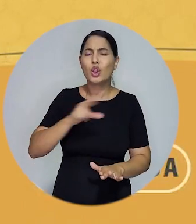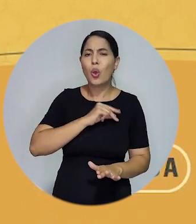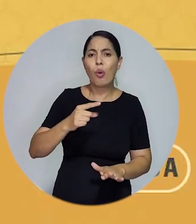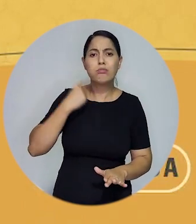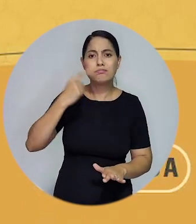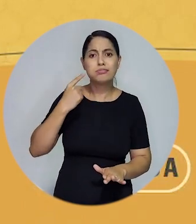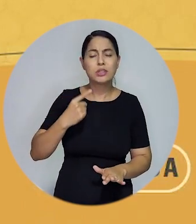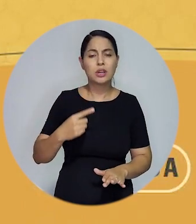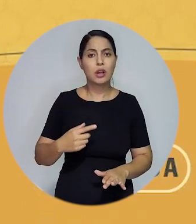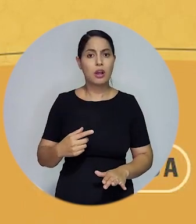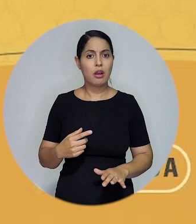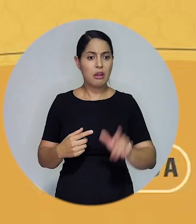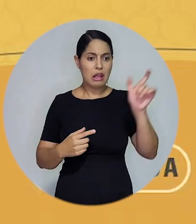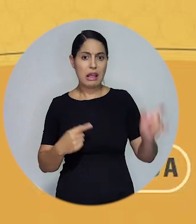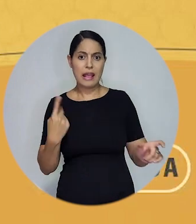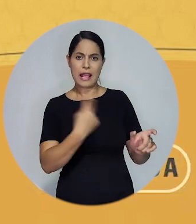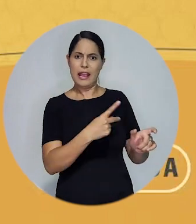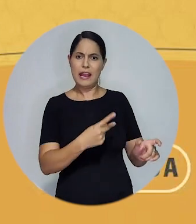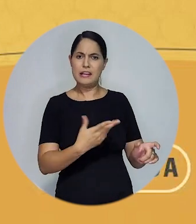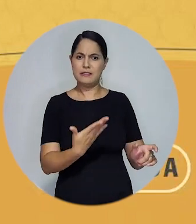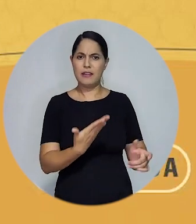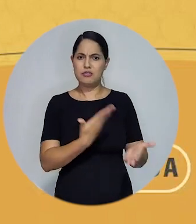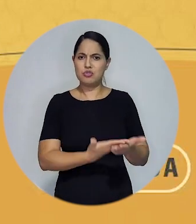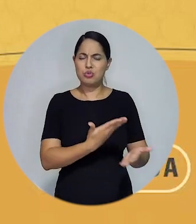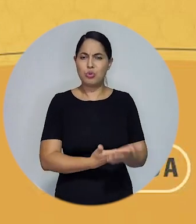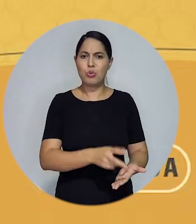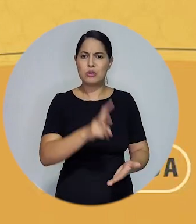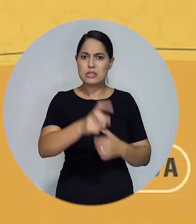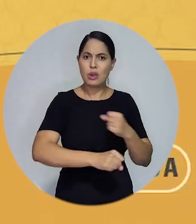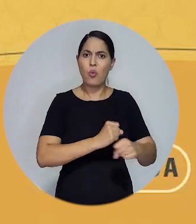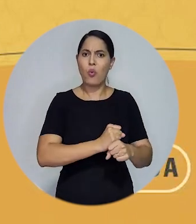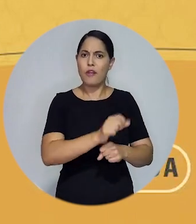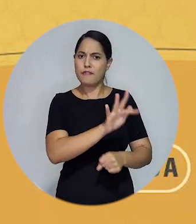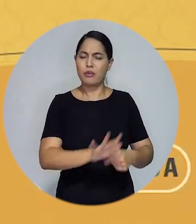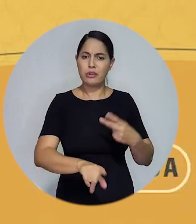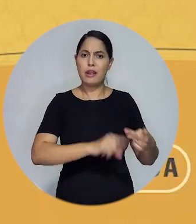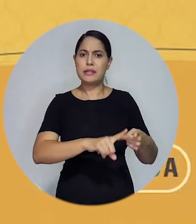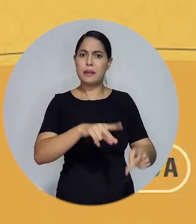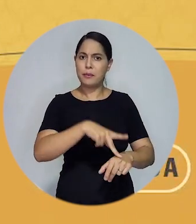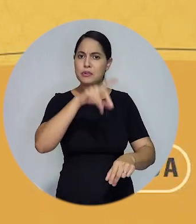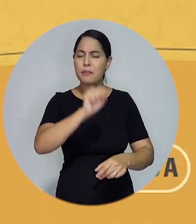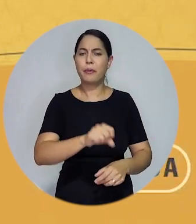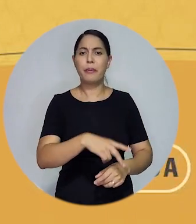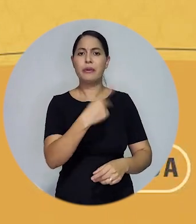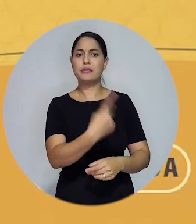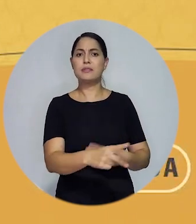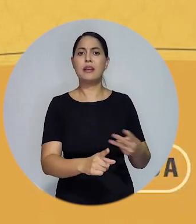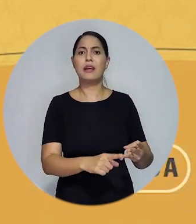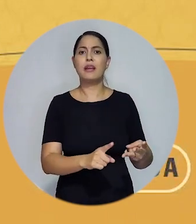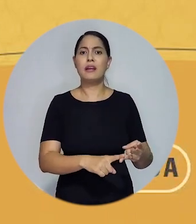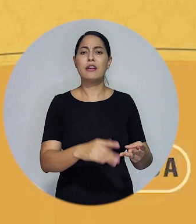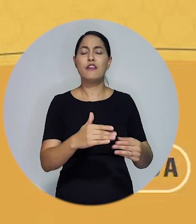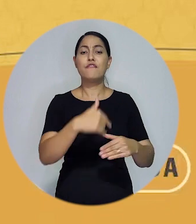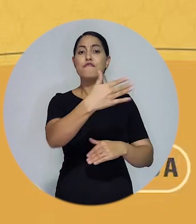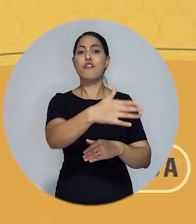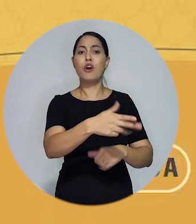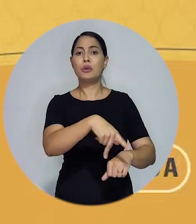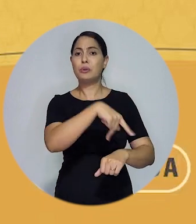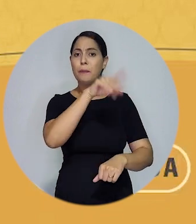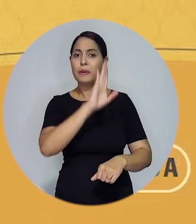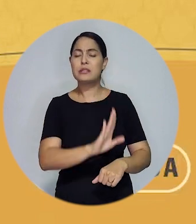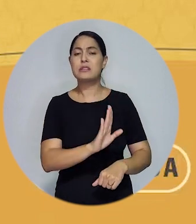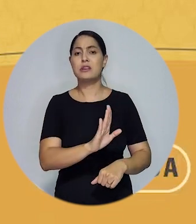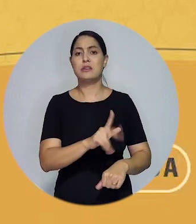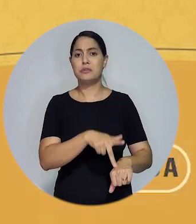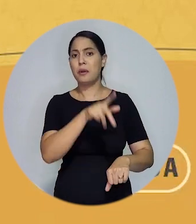se for pensar num advogado, vamos pensar num advogado muito bom, que estudou lá, pagou 5 anos de faculdade, depois fez pós-graduação, às vezes fez